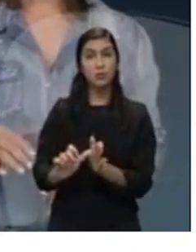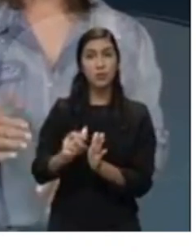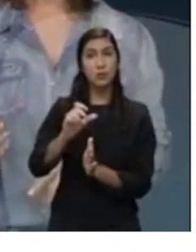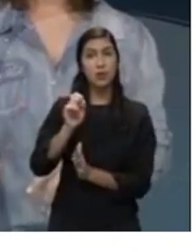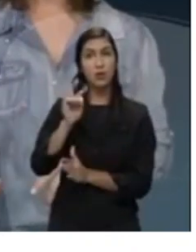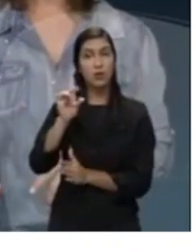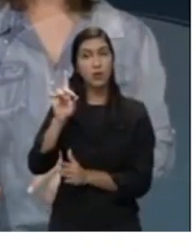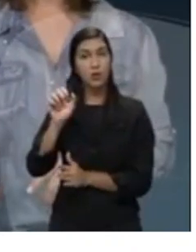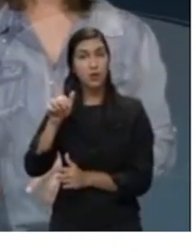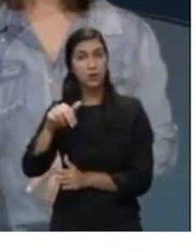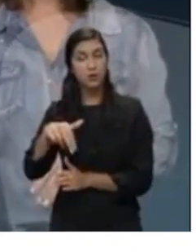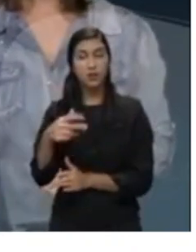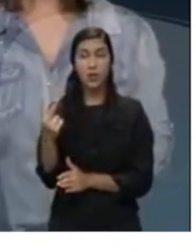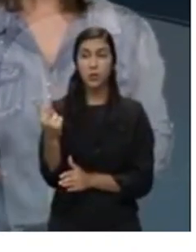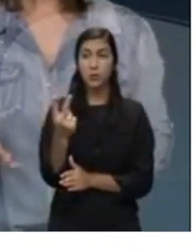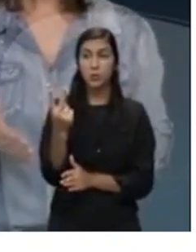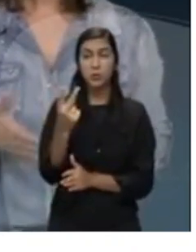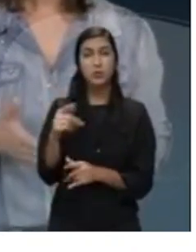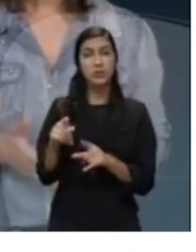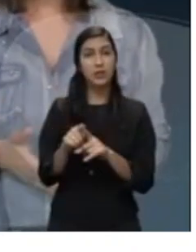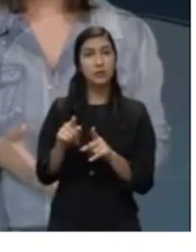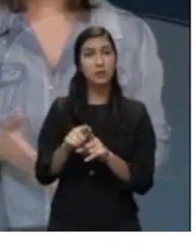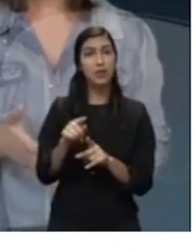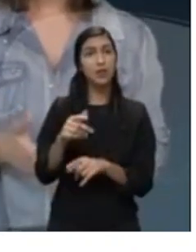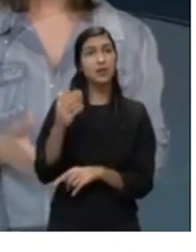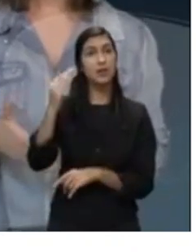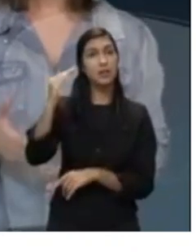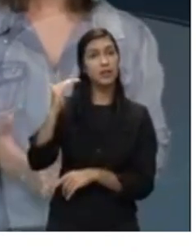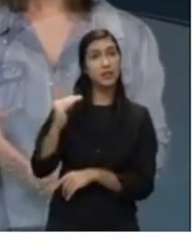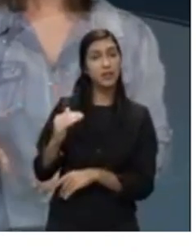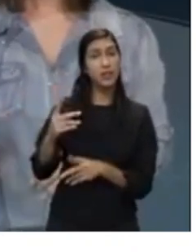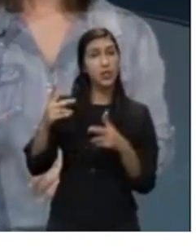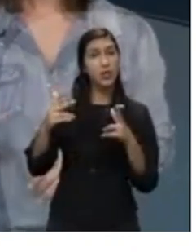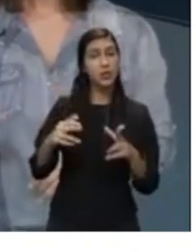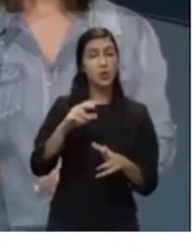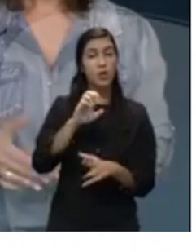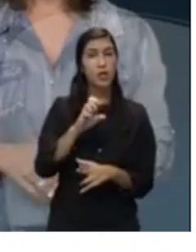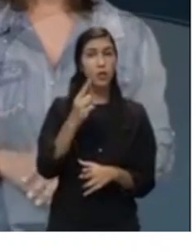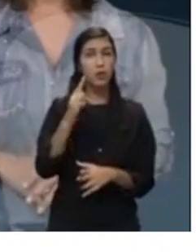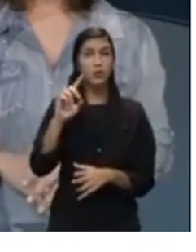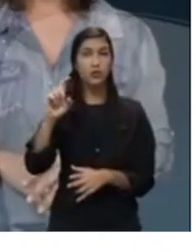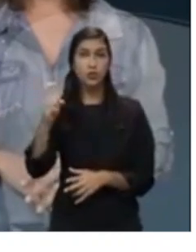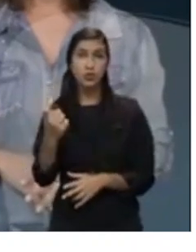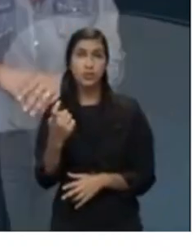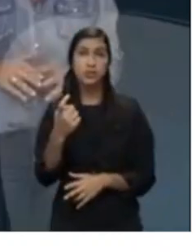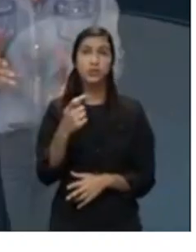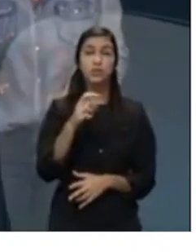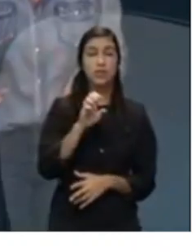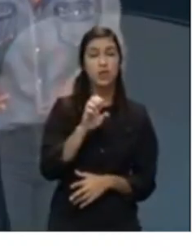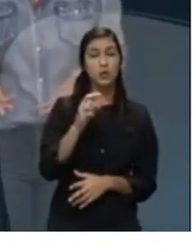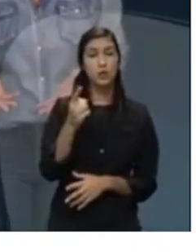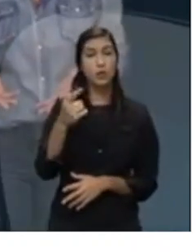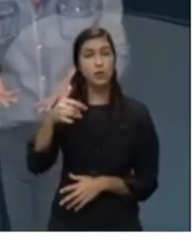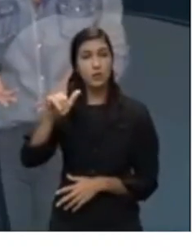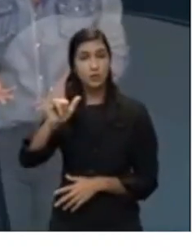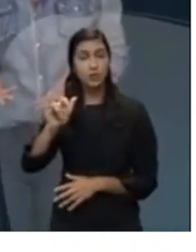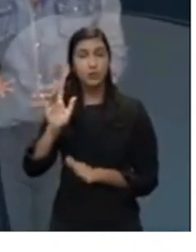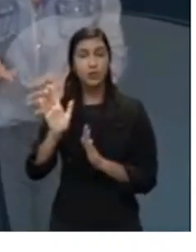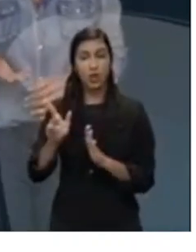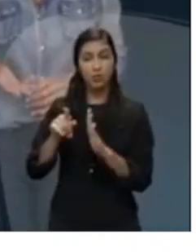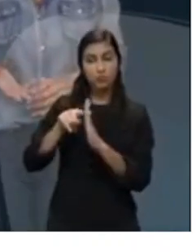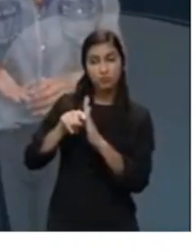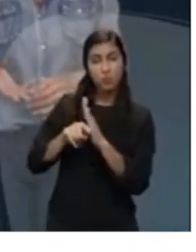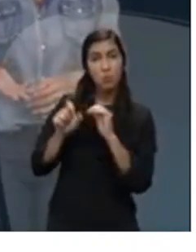nas duas direções do pilar e as excentricidades iguais a E1x e E1y. Após esse